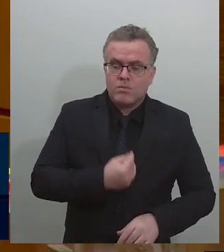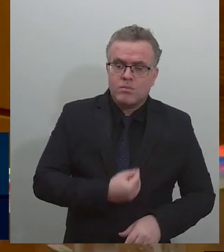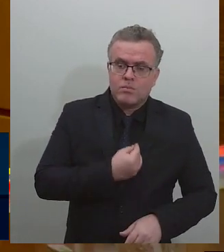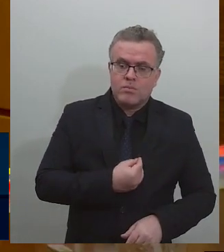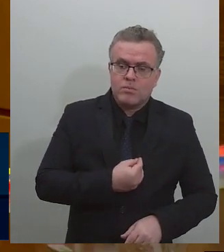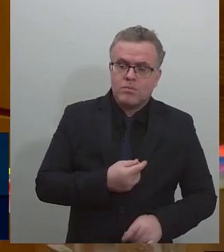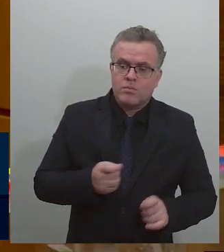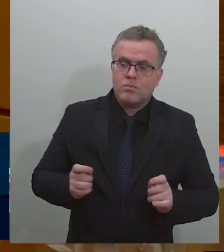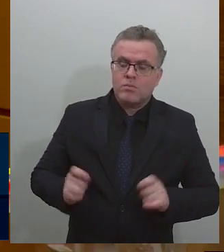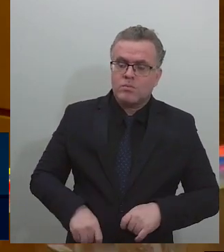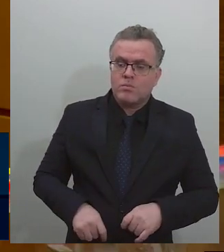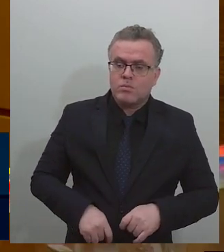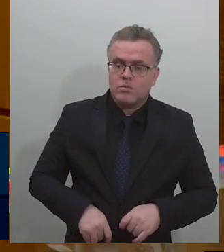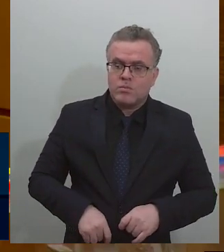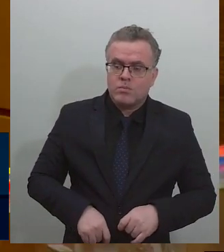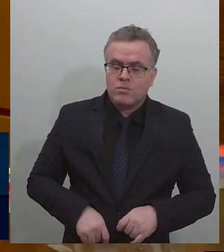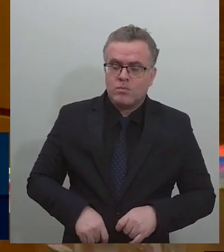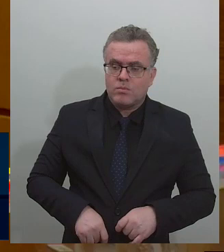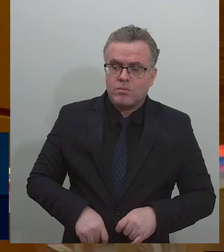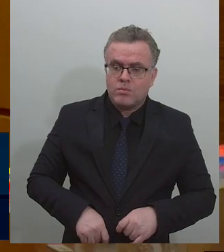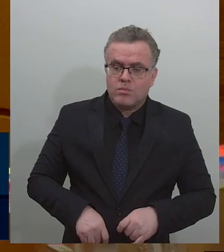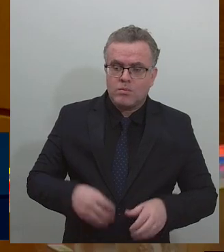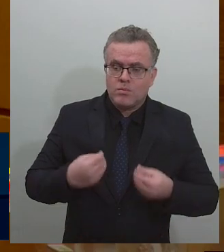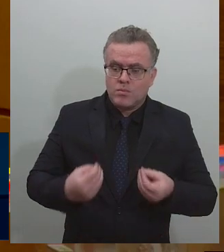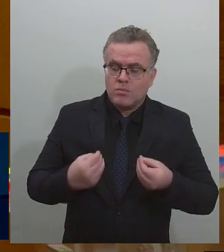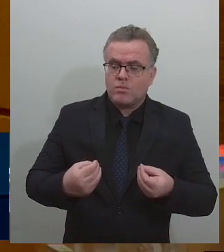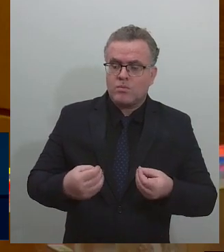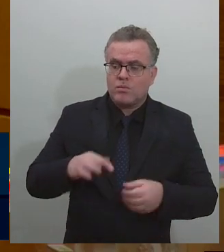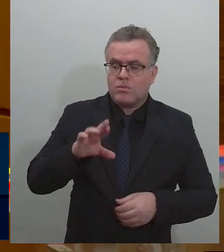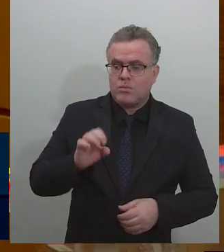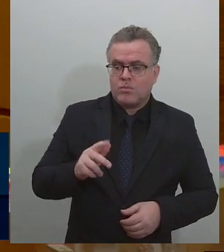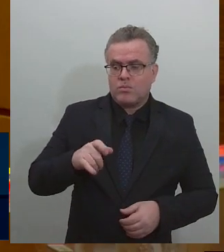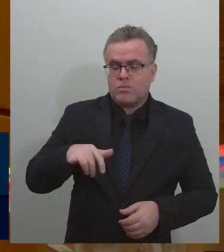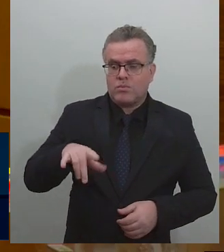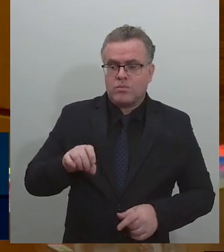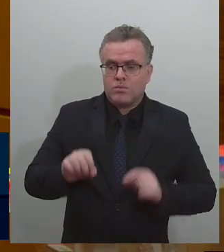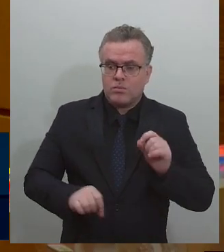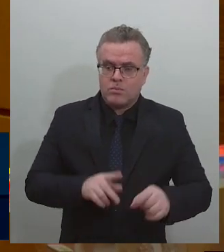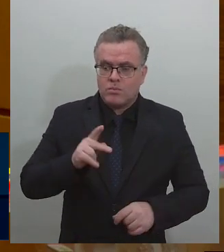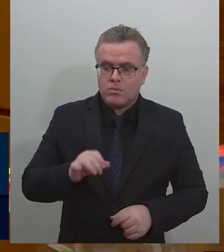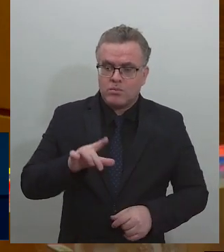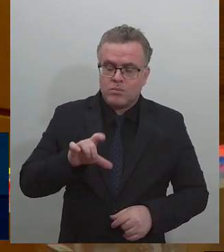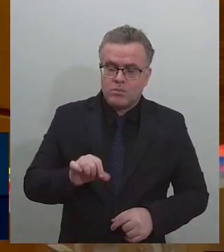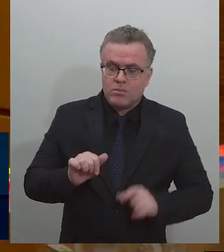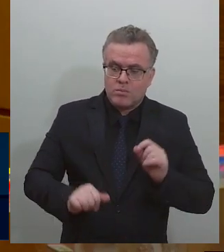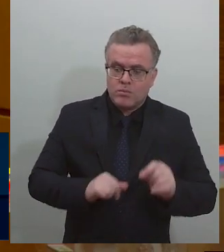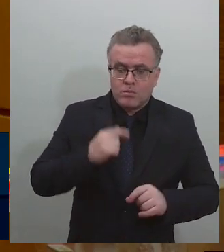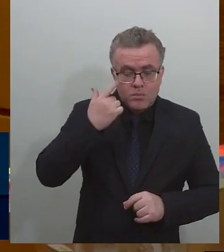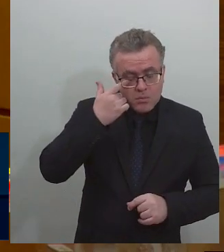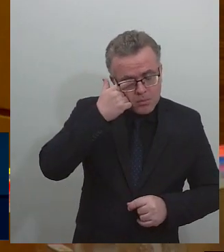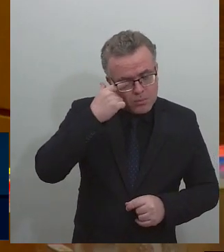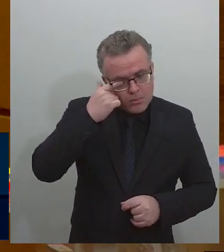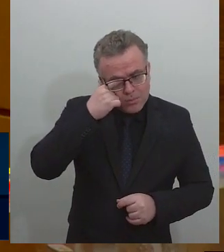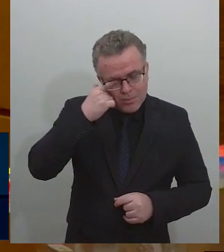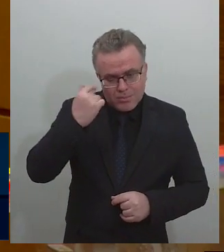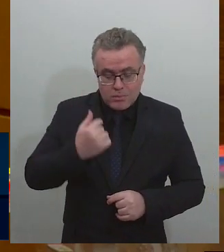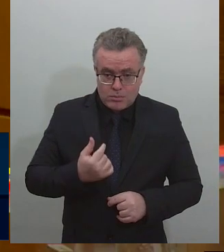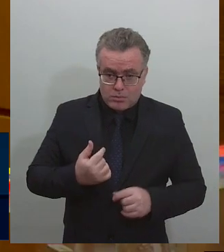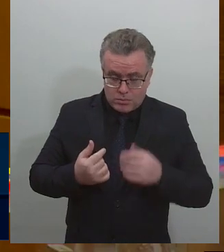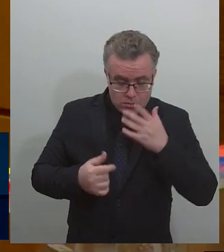Osvaldo, Rogério e Paula e Julie. No sistema APP